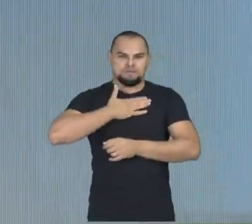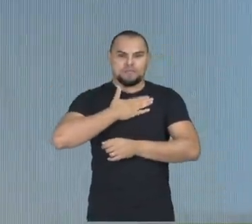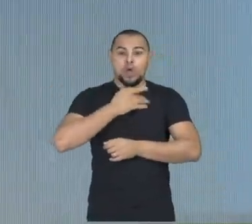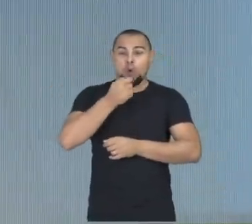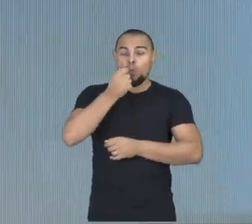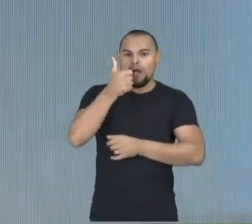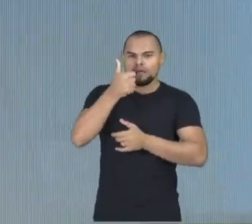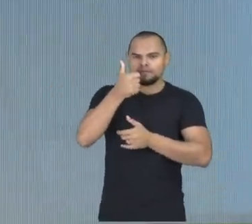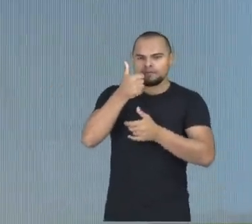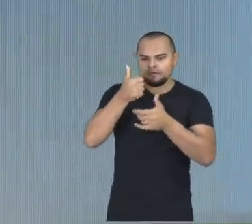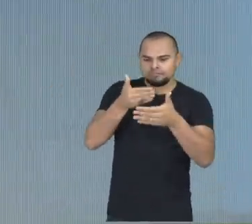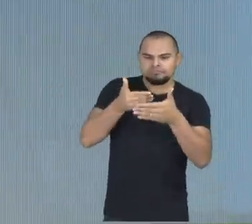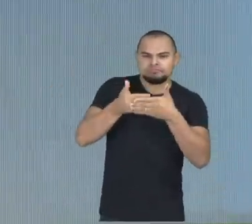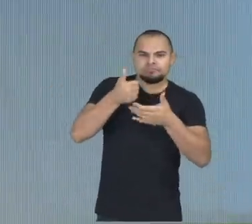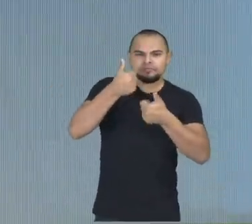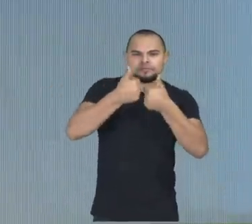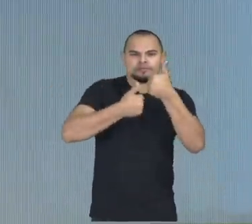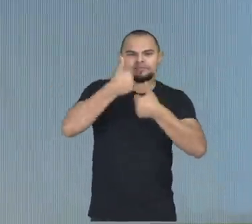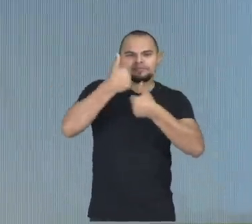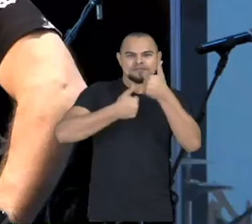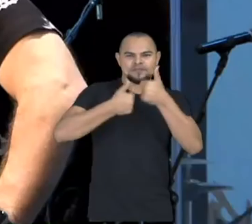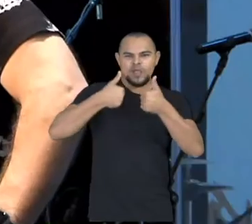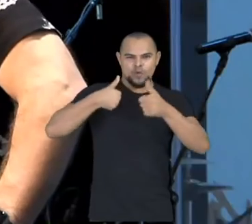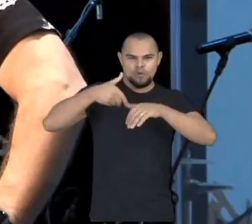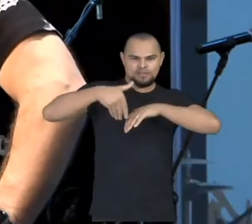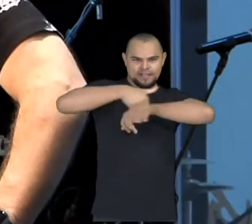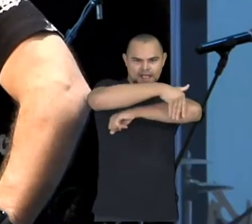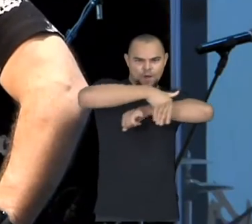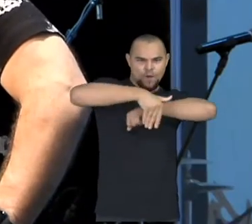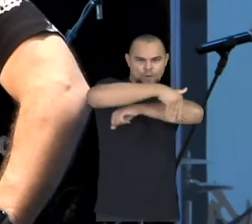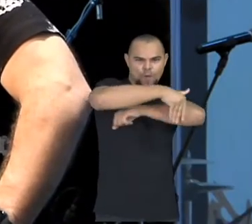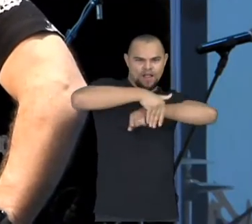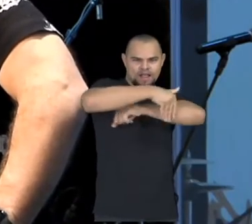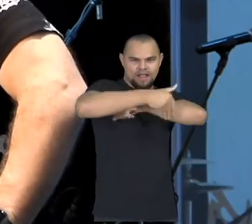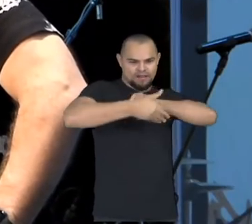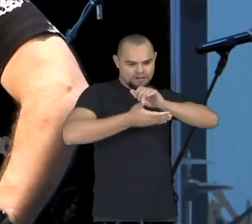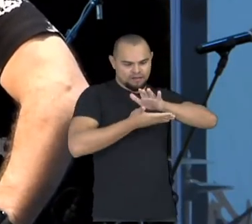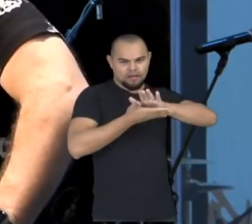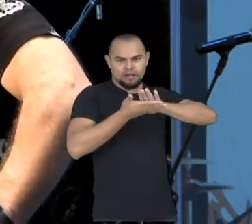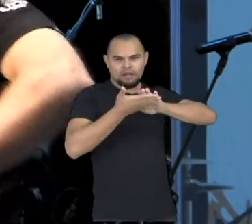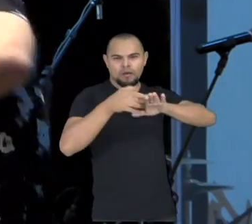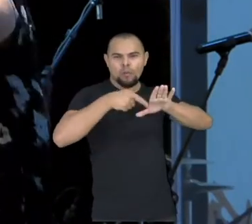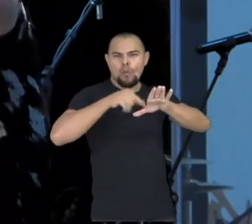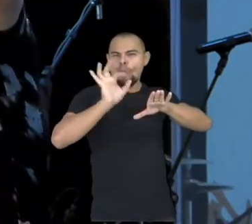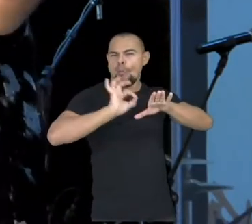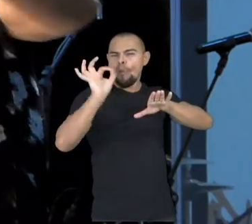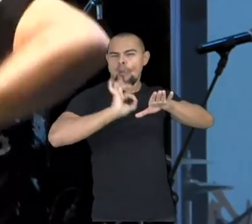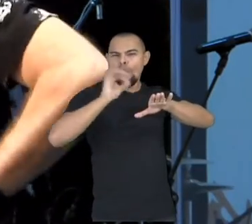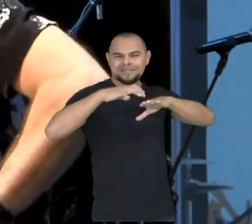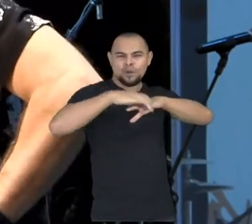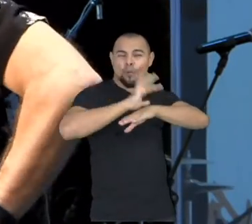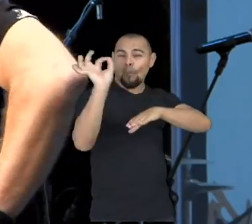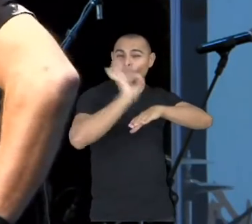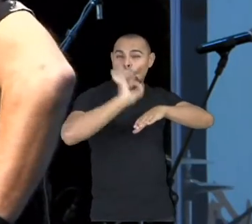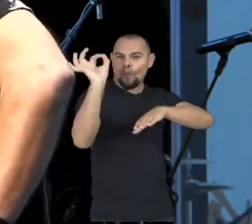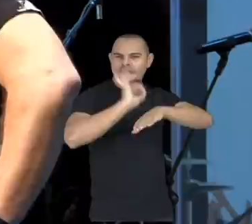jogo, estava jogando na rua, descalço, né? Aí pronto, jogando naquelas ruas de barra ainda, ali no bairro do Estado, chutei